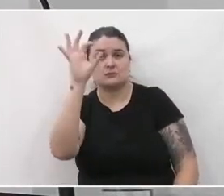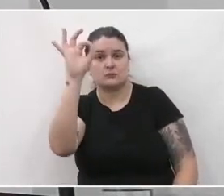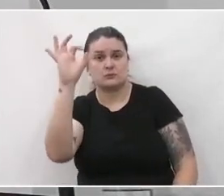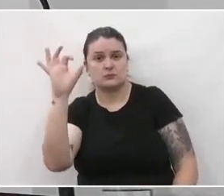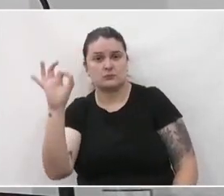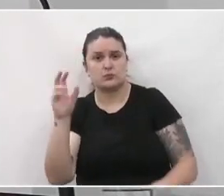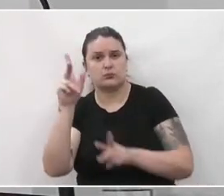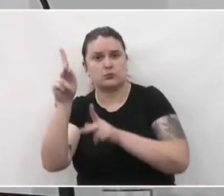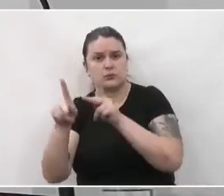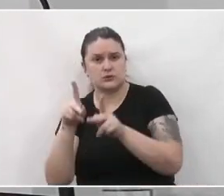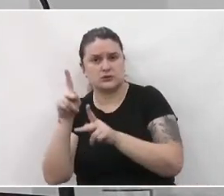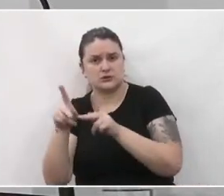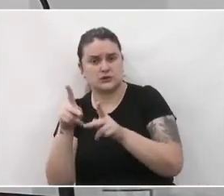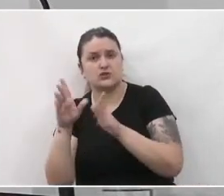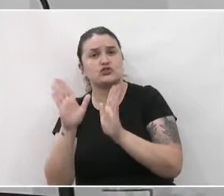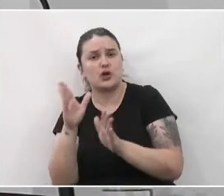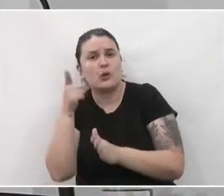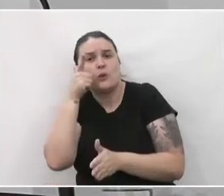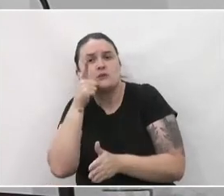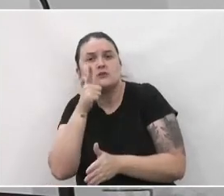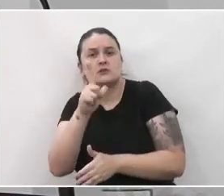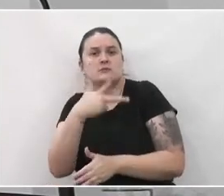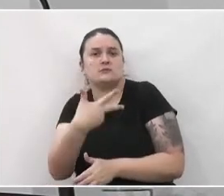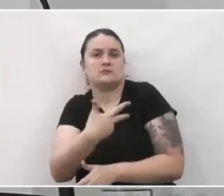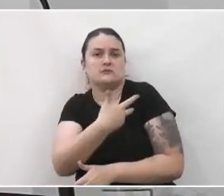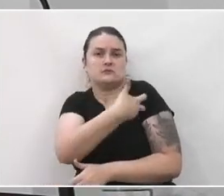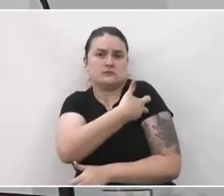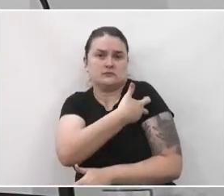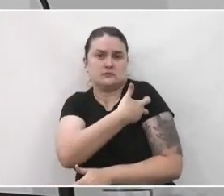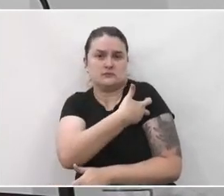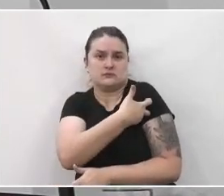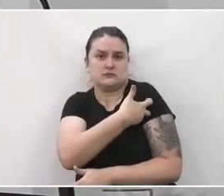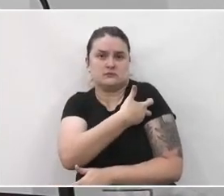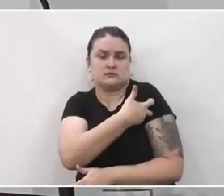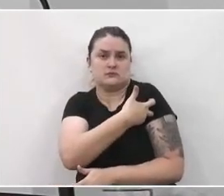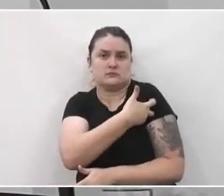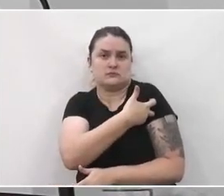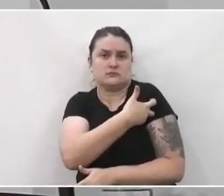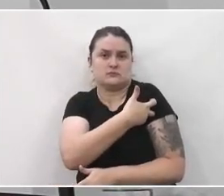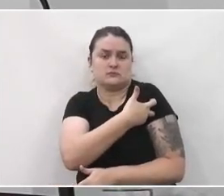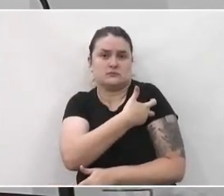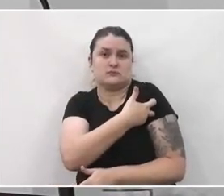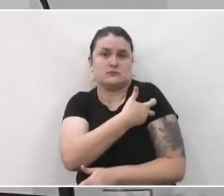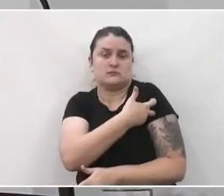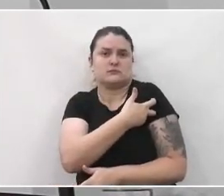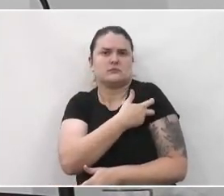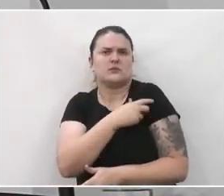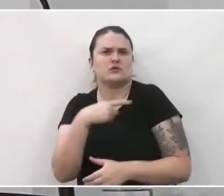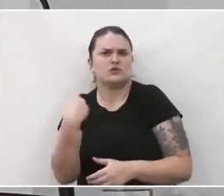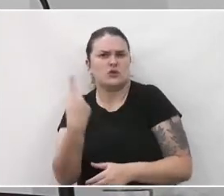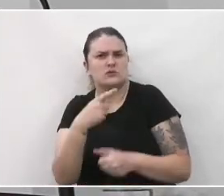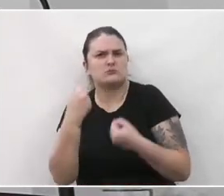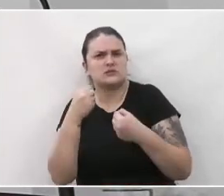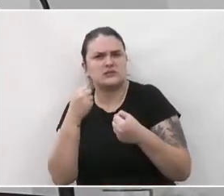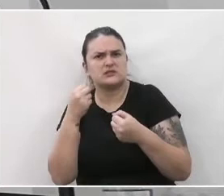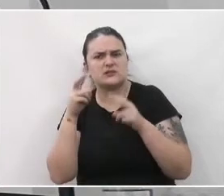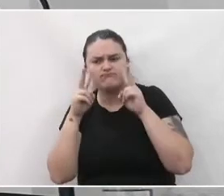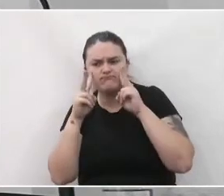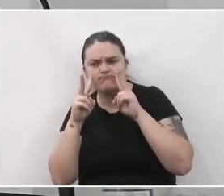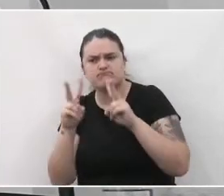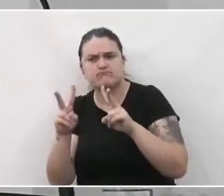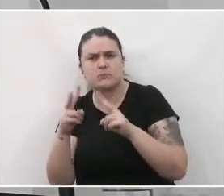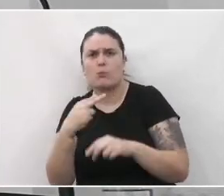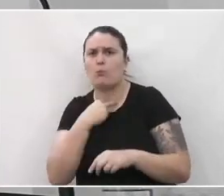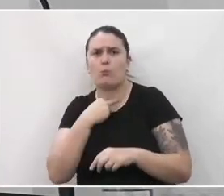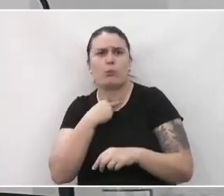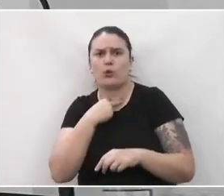da população atingida pela campanha de vacinação atingida. Então, acho que isso que nós temos que ver. Não